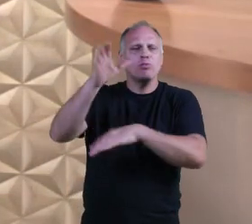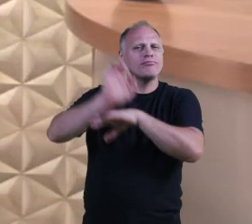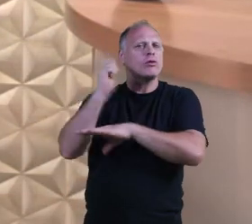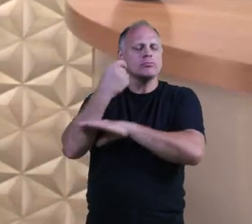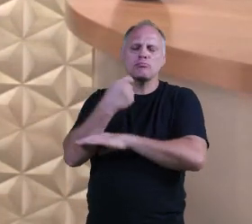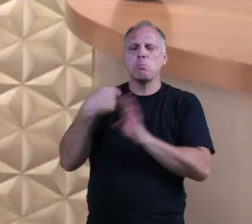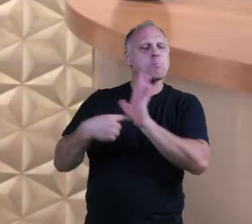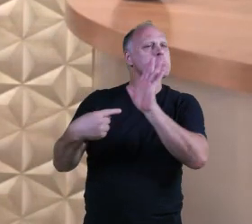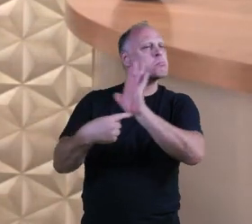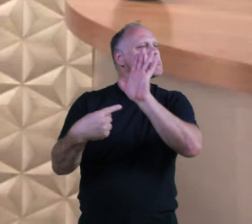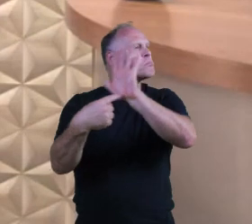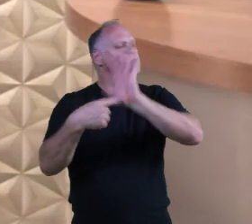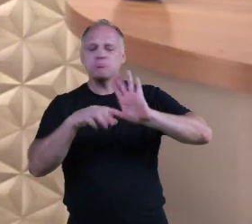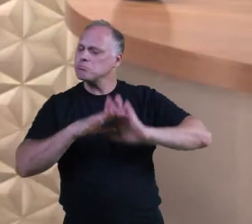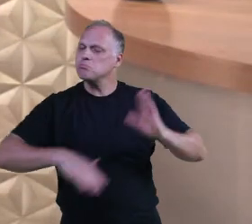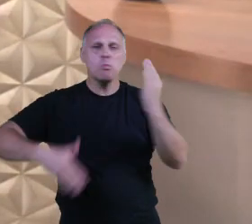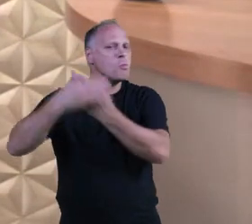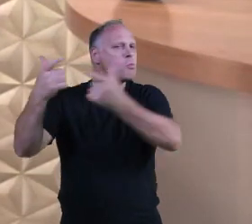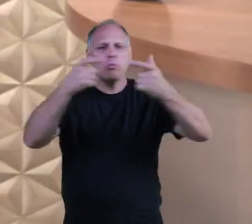E aquilo ali expandiu muito. E a gente